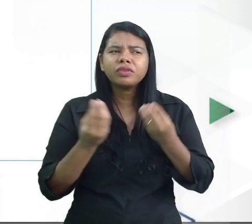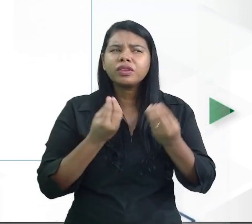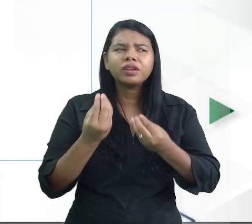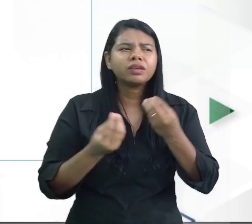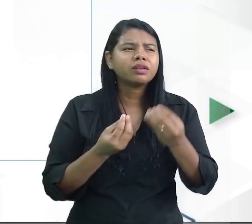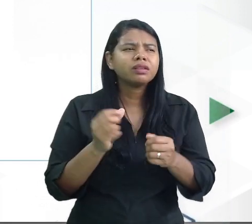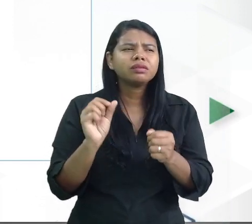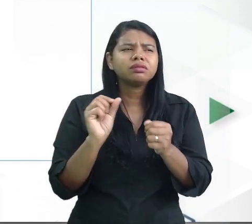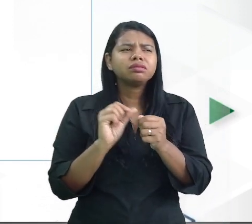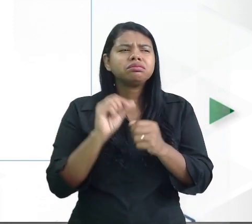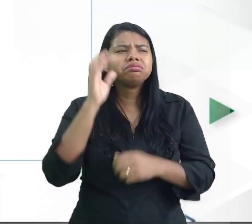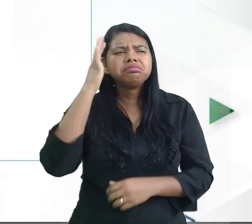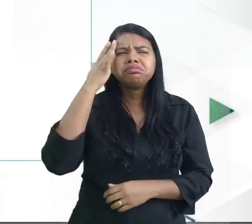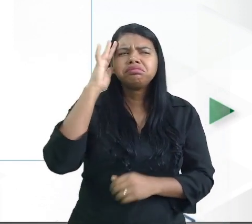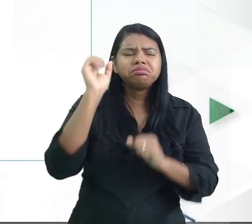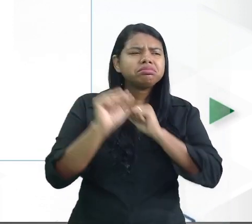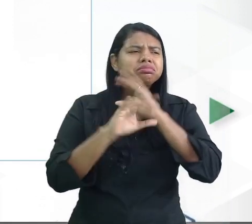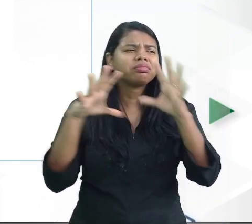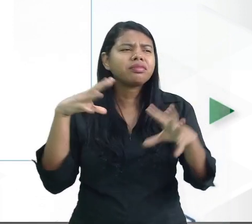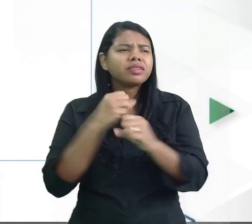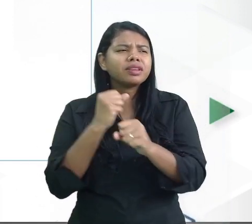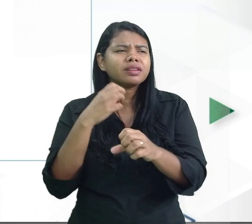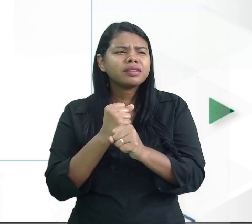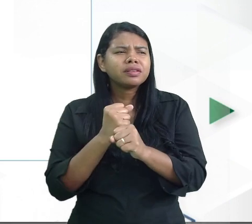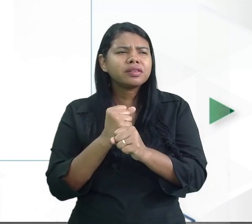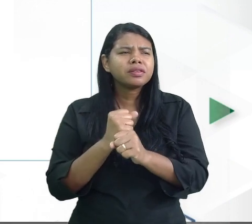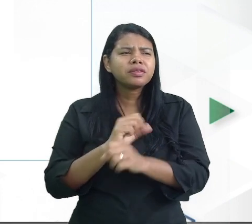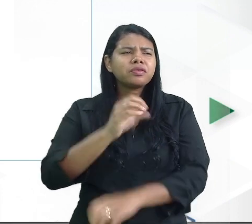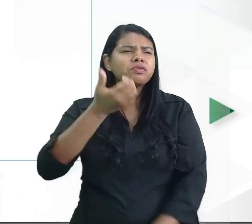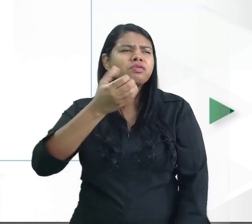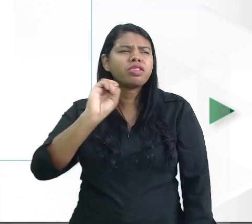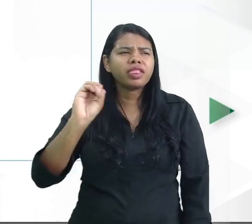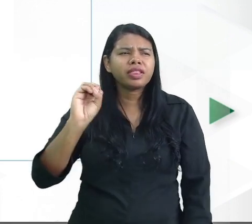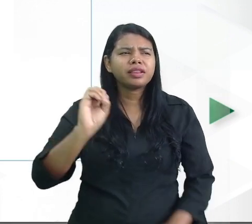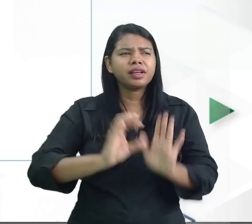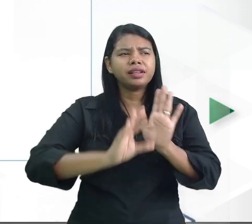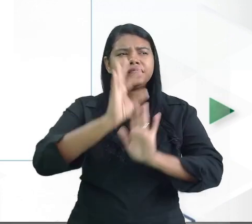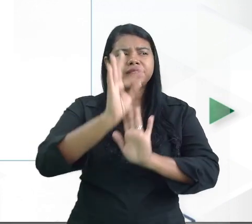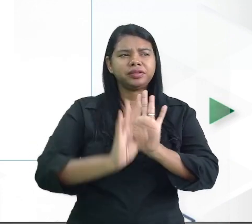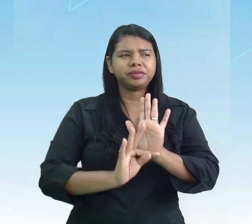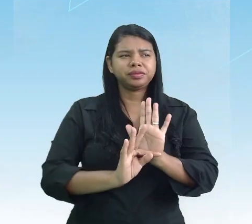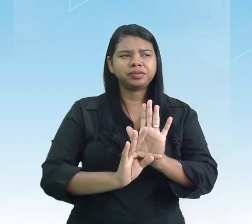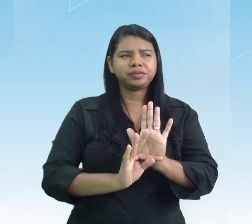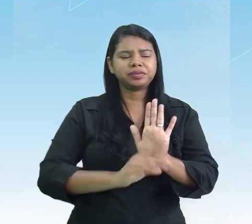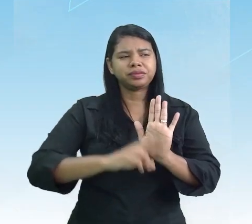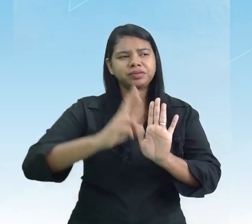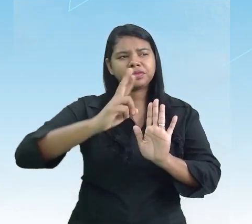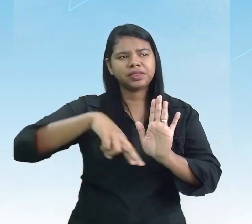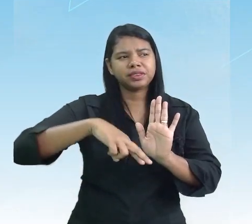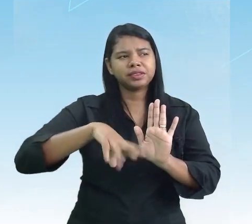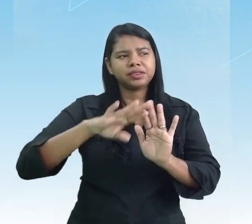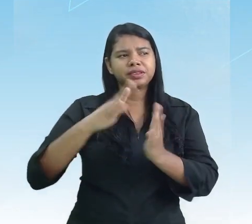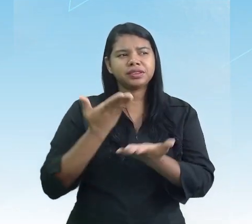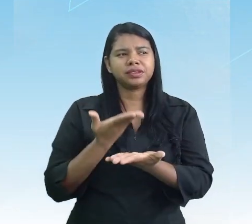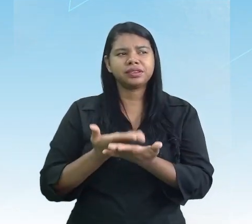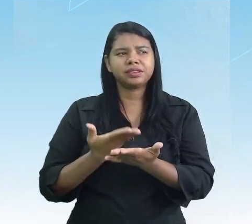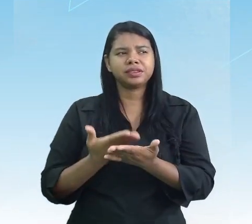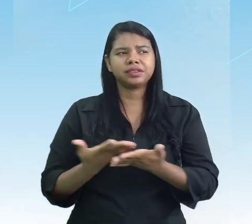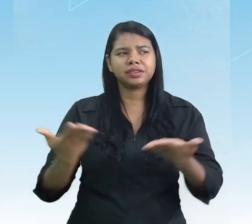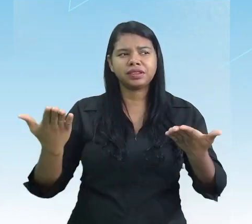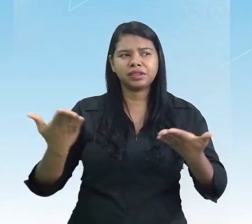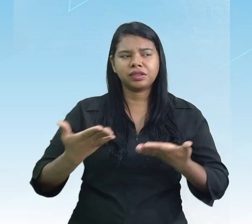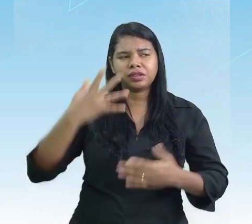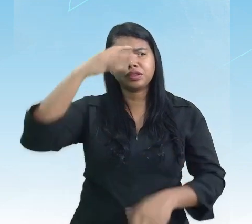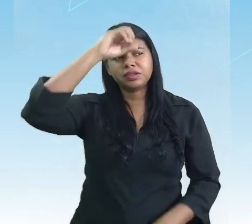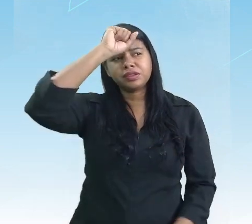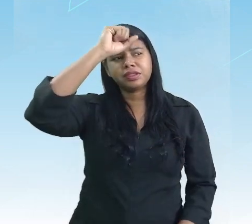para tirar nota máxima 10 em um texto, no caso, uma redação escolar. Então, hoje,